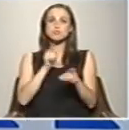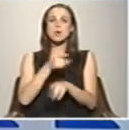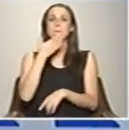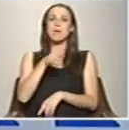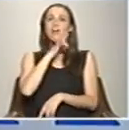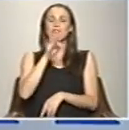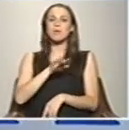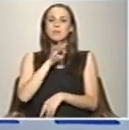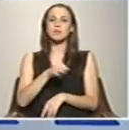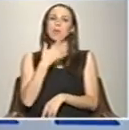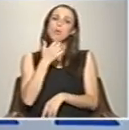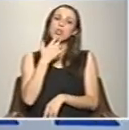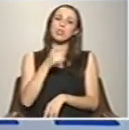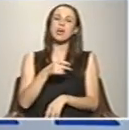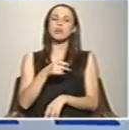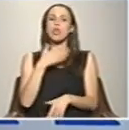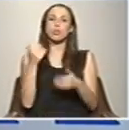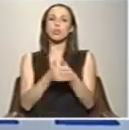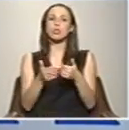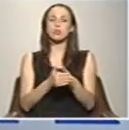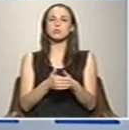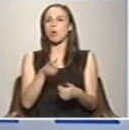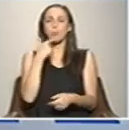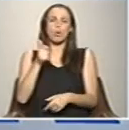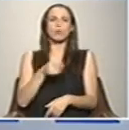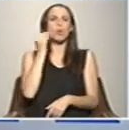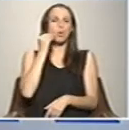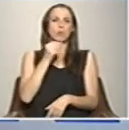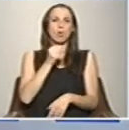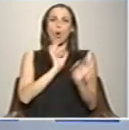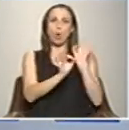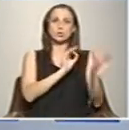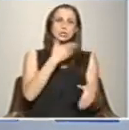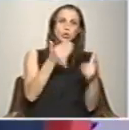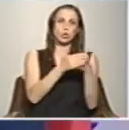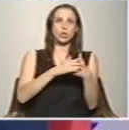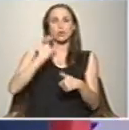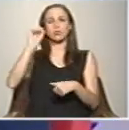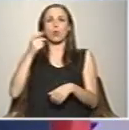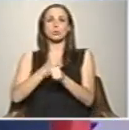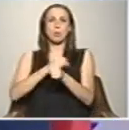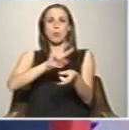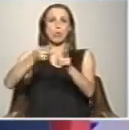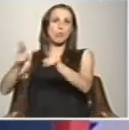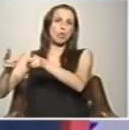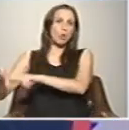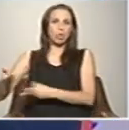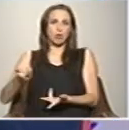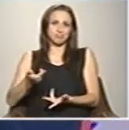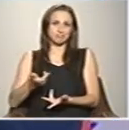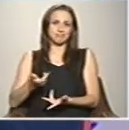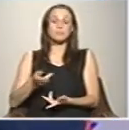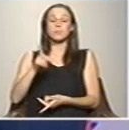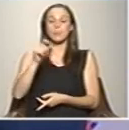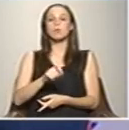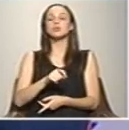ser cuidador do seu idoso, quando a família está dispersa, pelo país e pelo estrangeiro. Muitas vezes os cuidadores informais, portanto